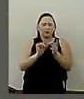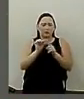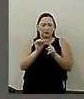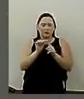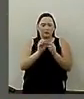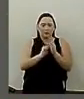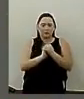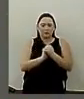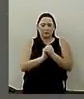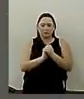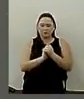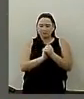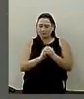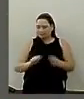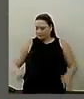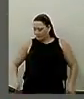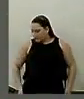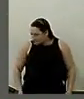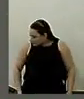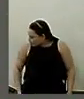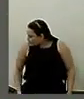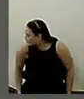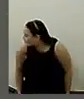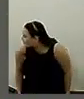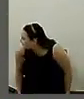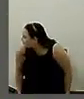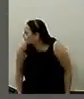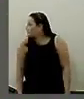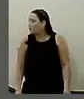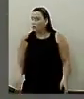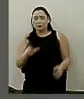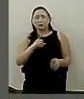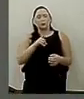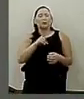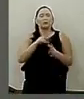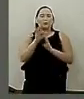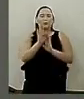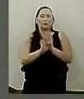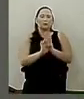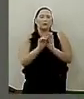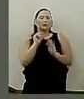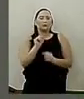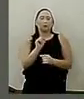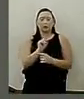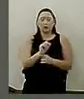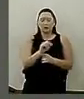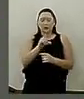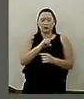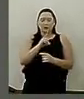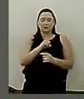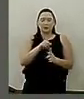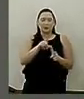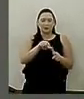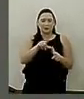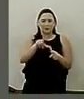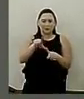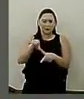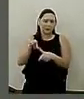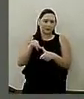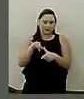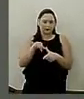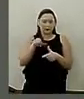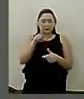Amém. Irmãos, nós estamos diante de um texto em que a geografia da